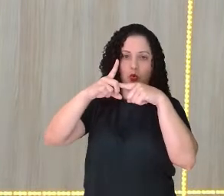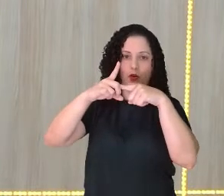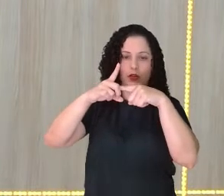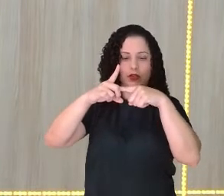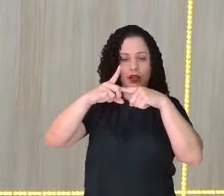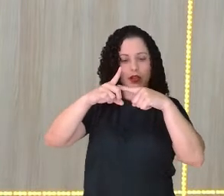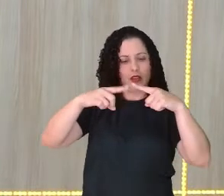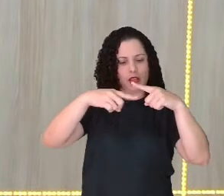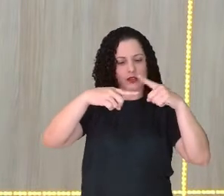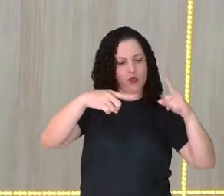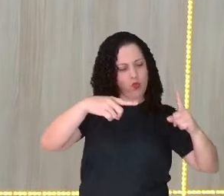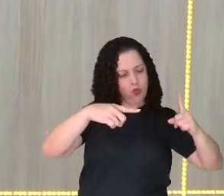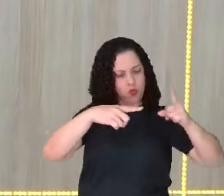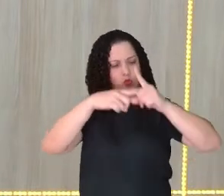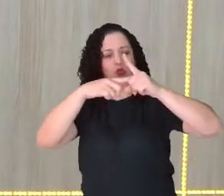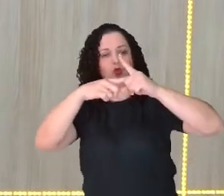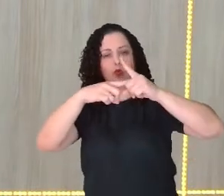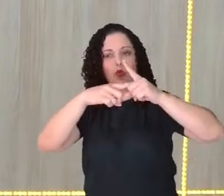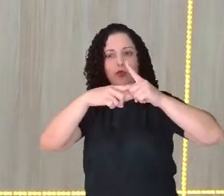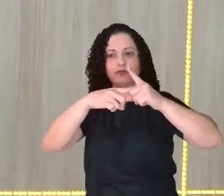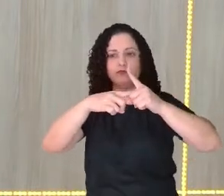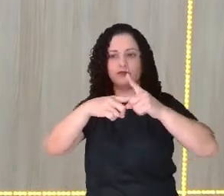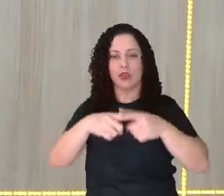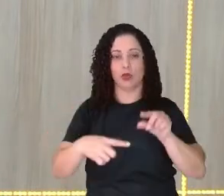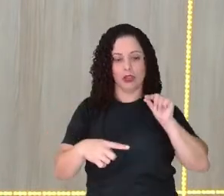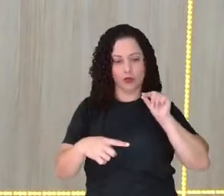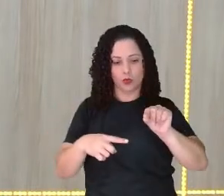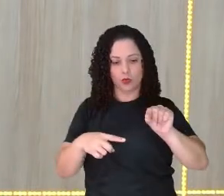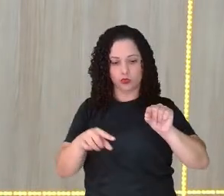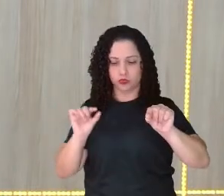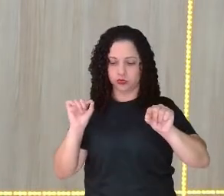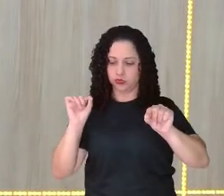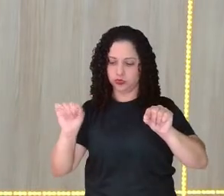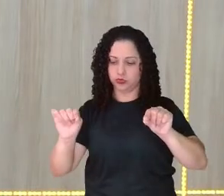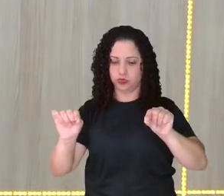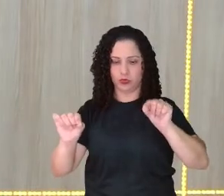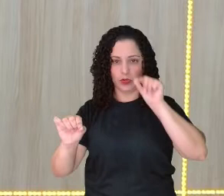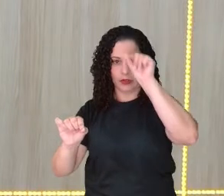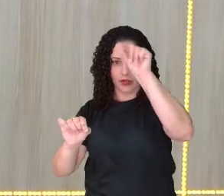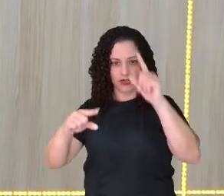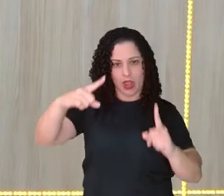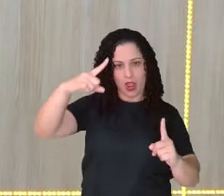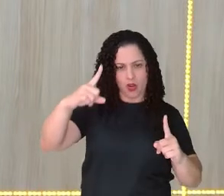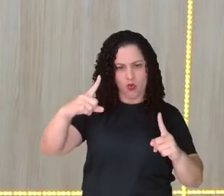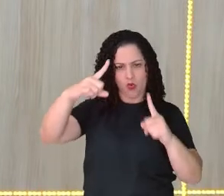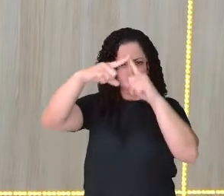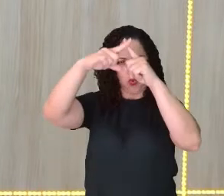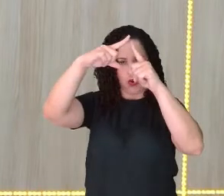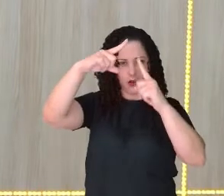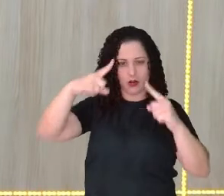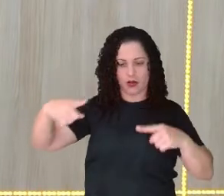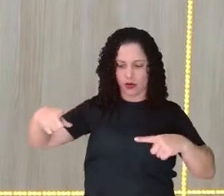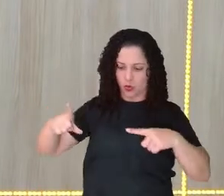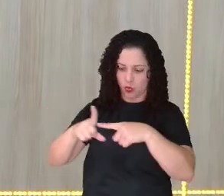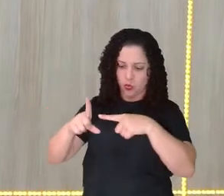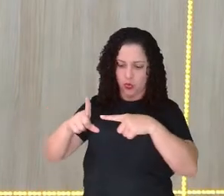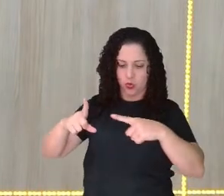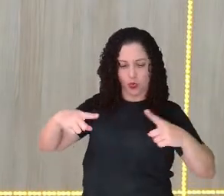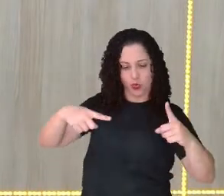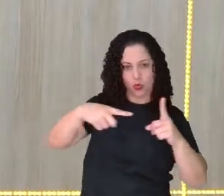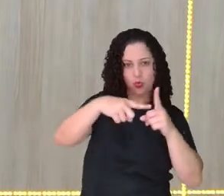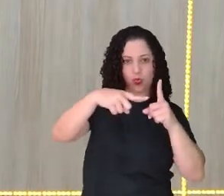pontinho aqui é um vértice. Então, eu tenho aqui, ó, um vértice, 2, tenho aí, ó,